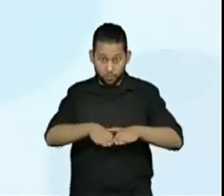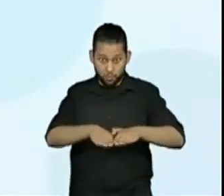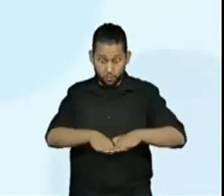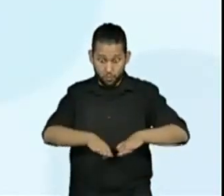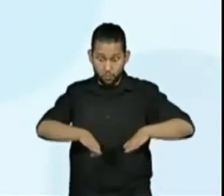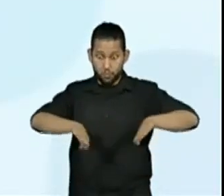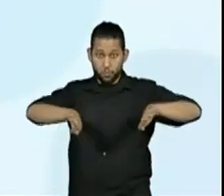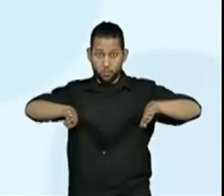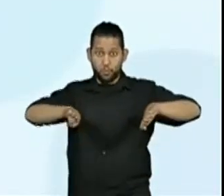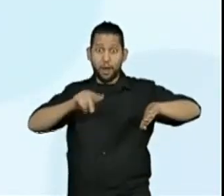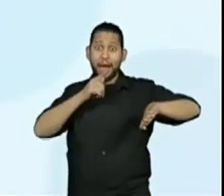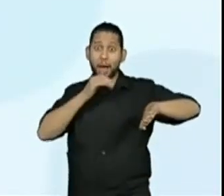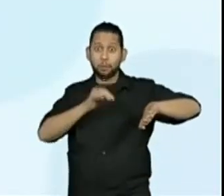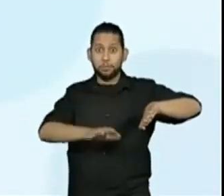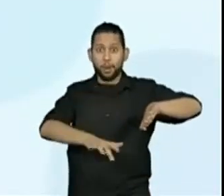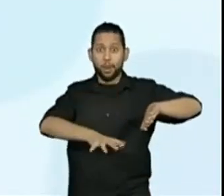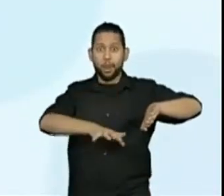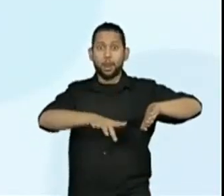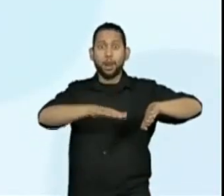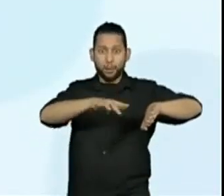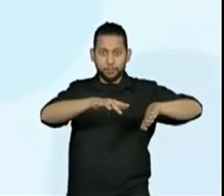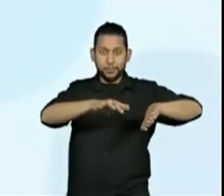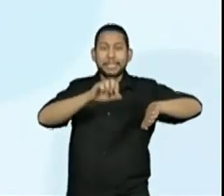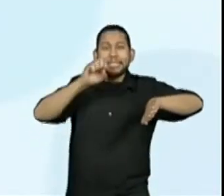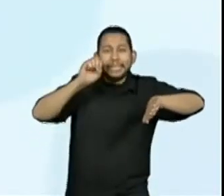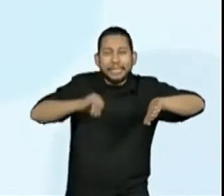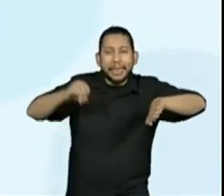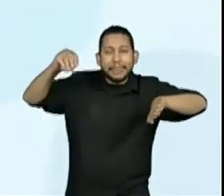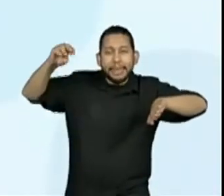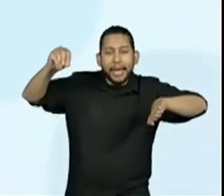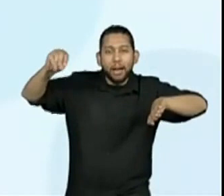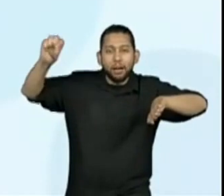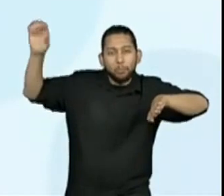Evitar a erosão, o assoreamento também.